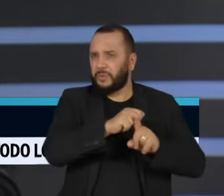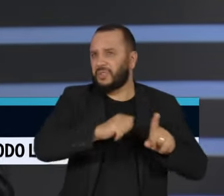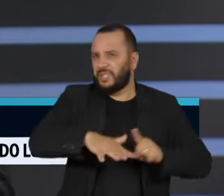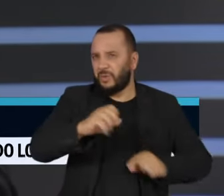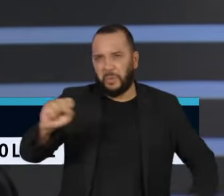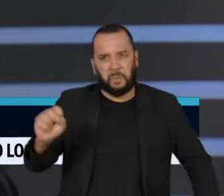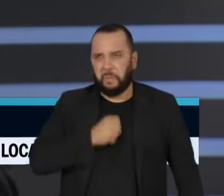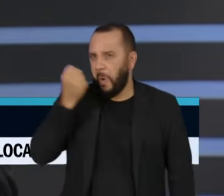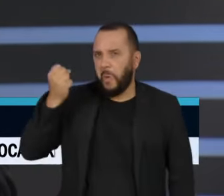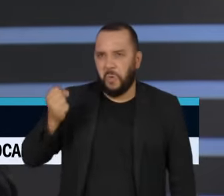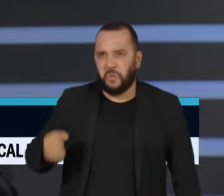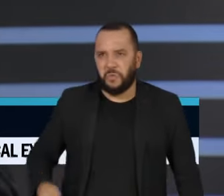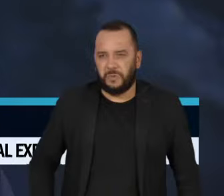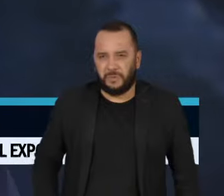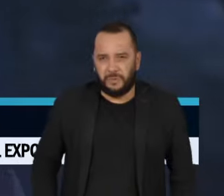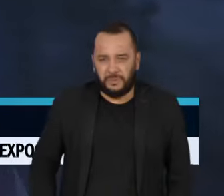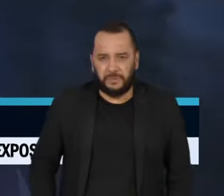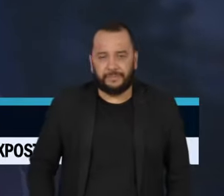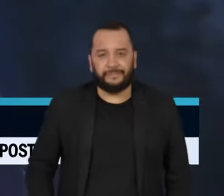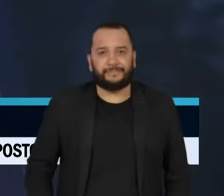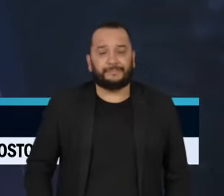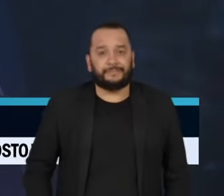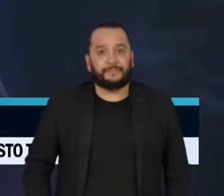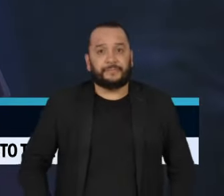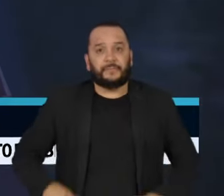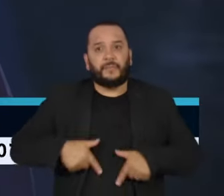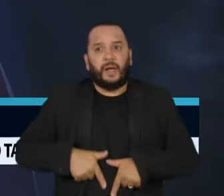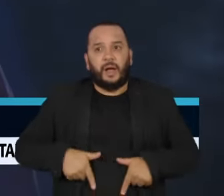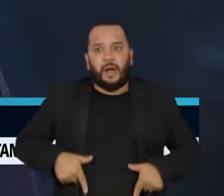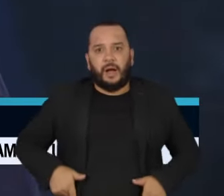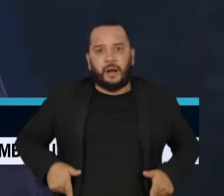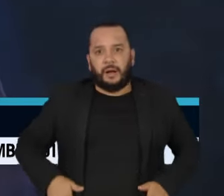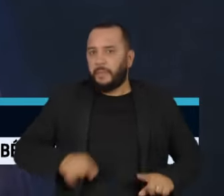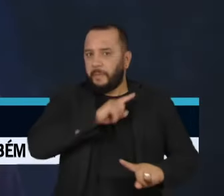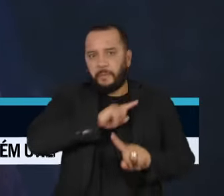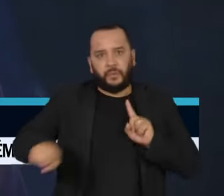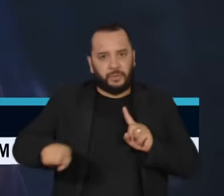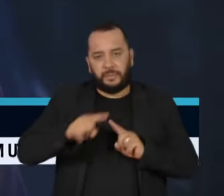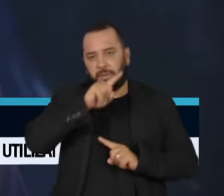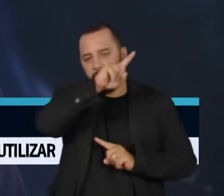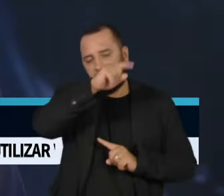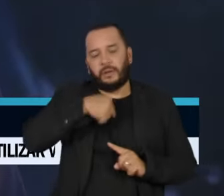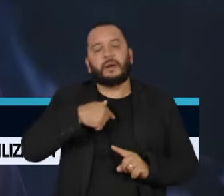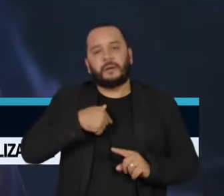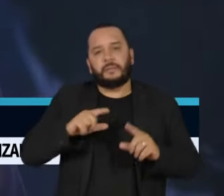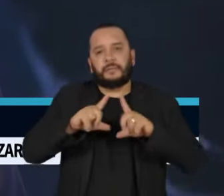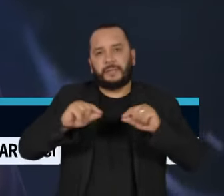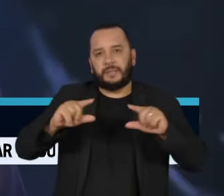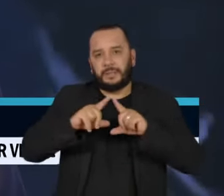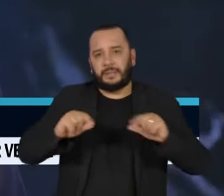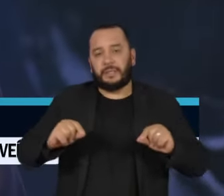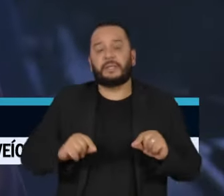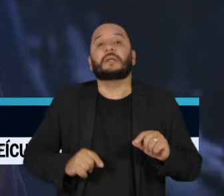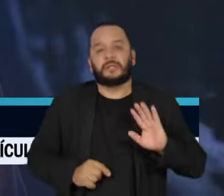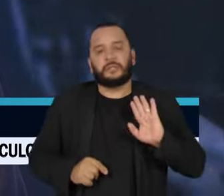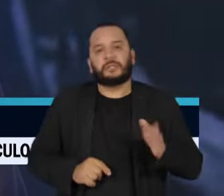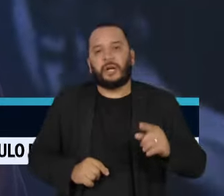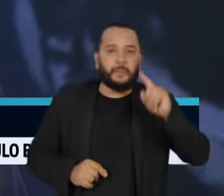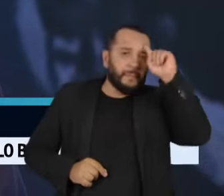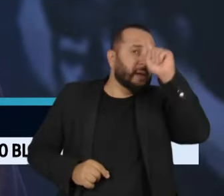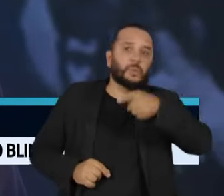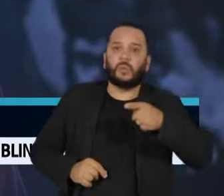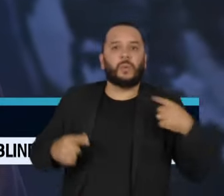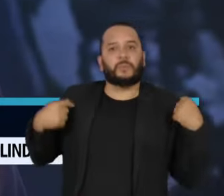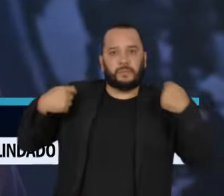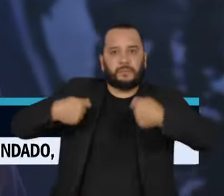isso. O porte de armas já está suspenso no Distrito Federal por ordem do presidente do Tribunal Superior